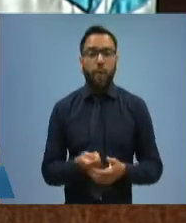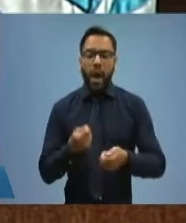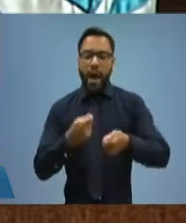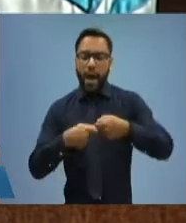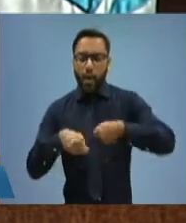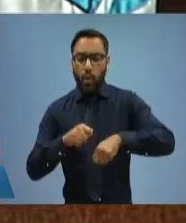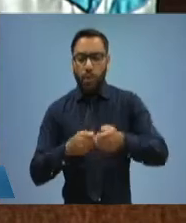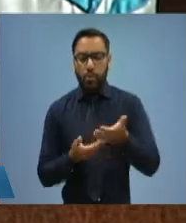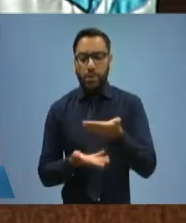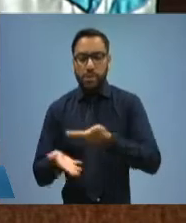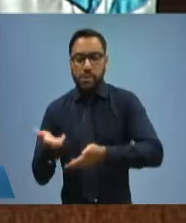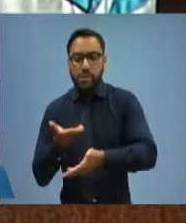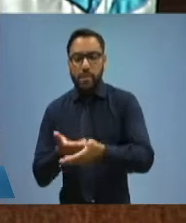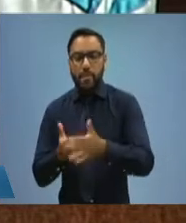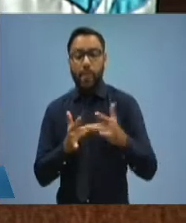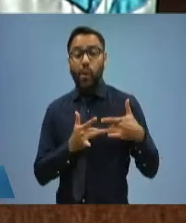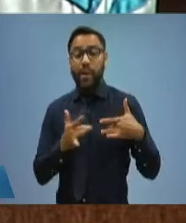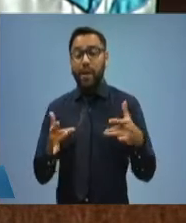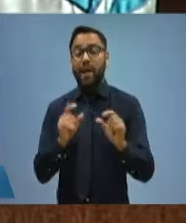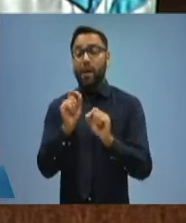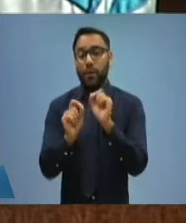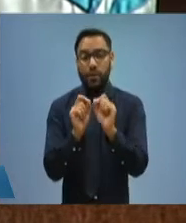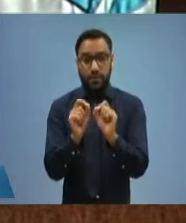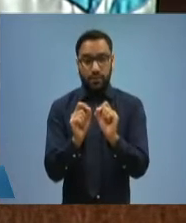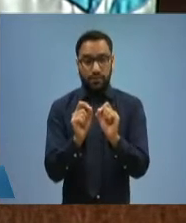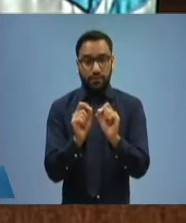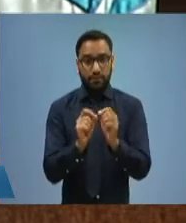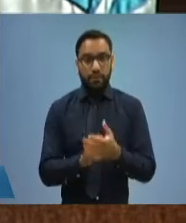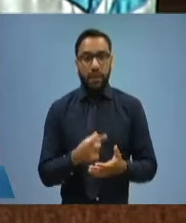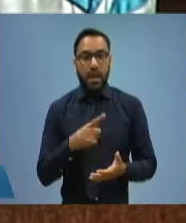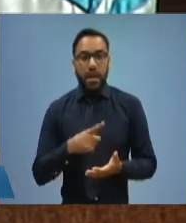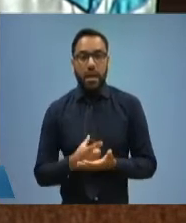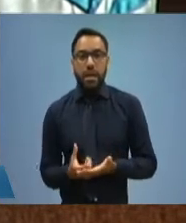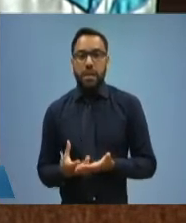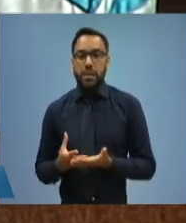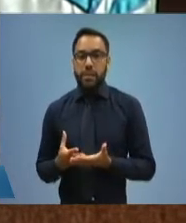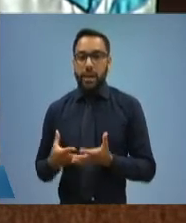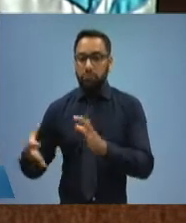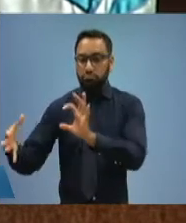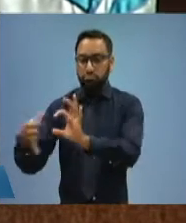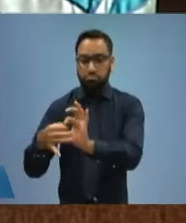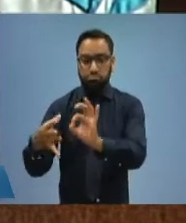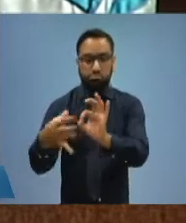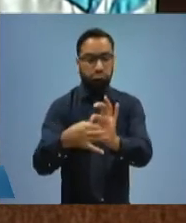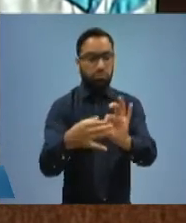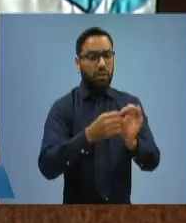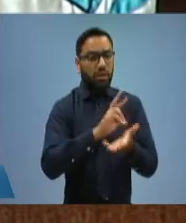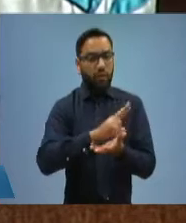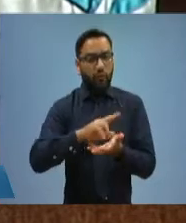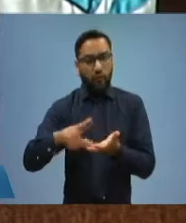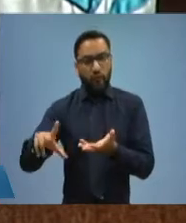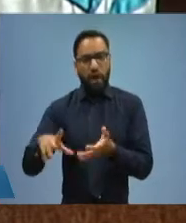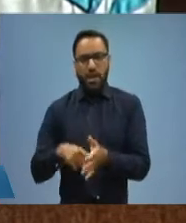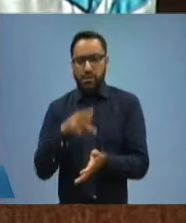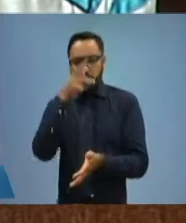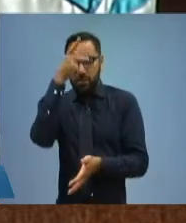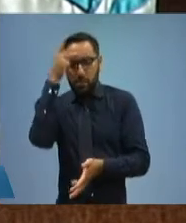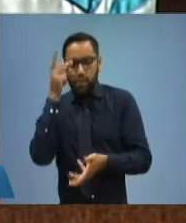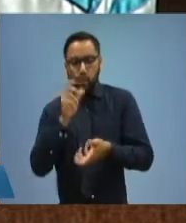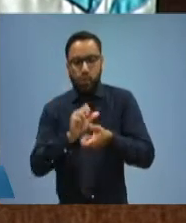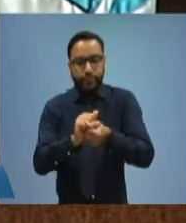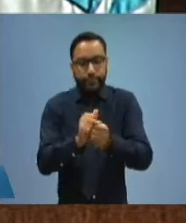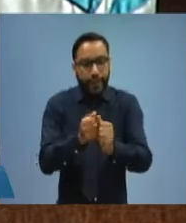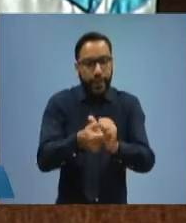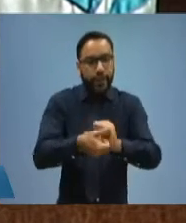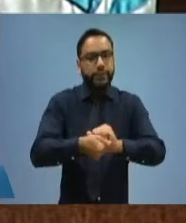movimento que é composto por muitos empreendimentos de Economia Solidária, são vários artesãos, artesãs, pessoas